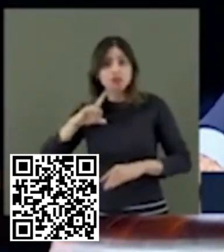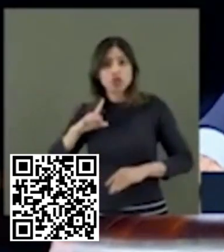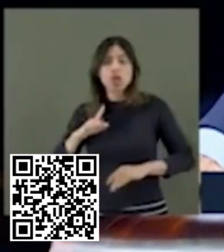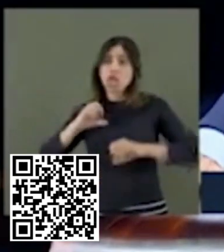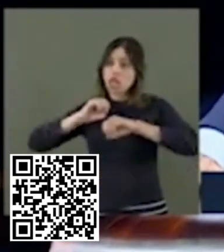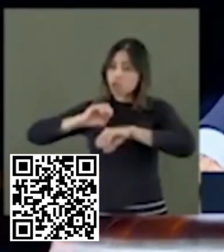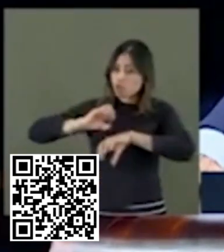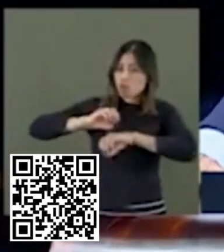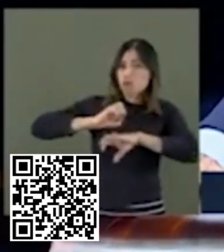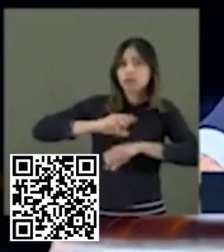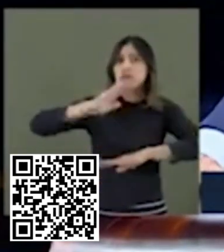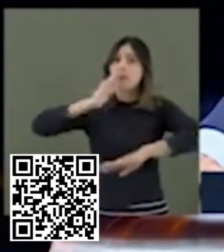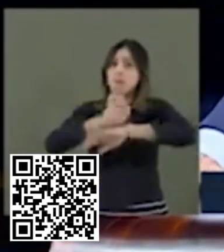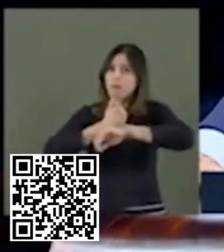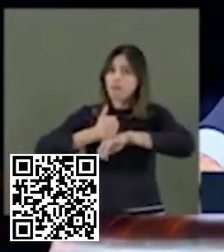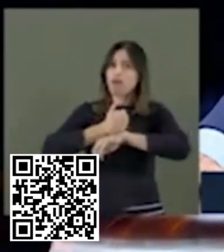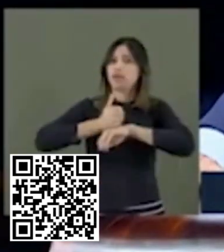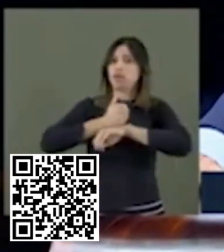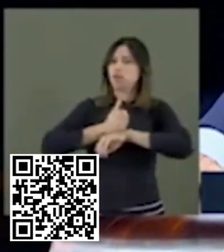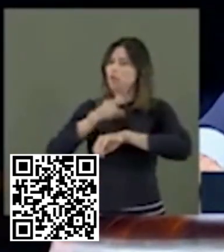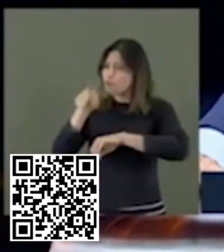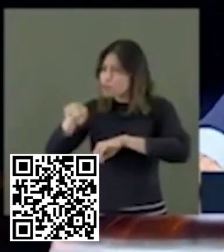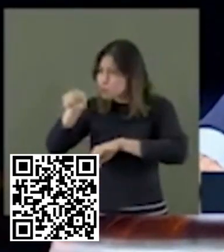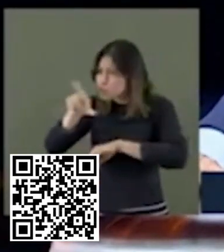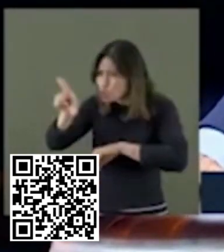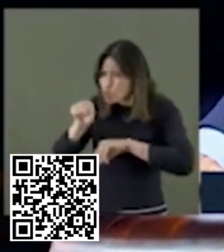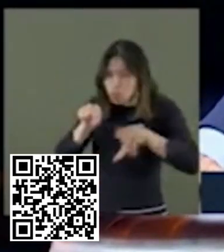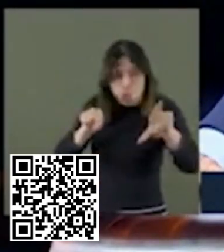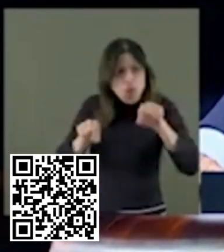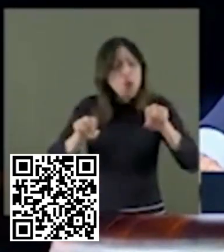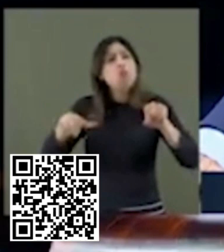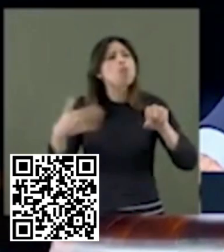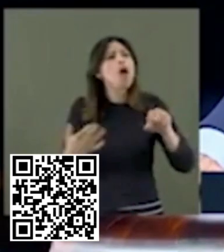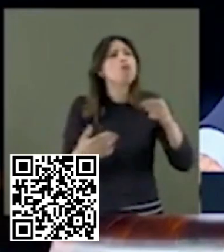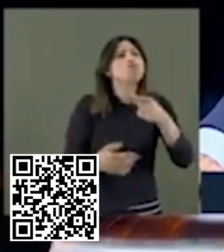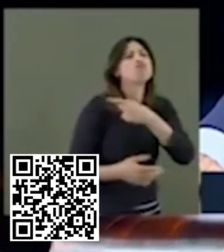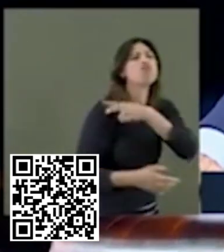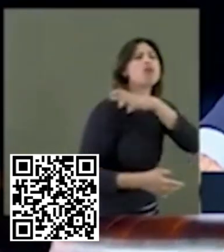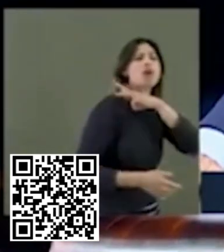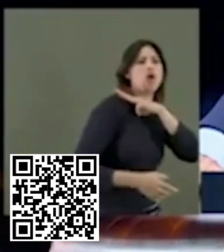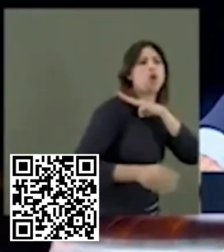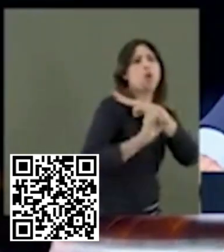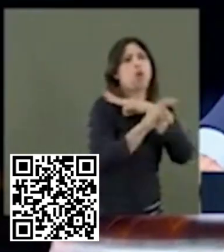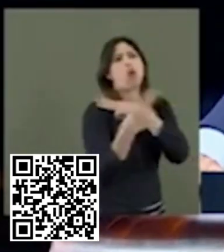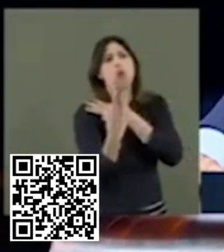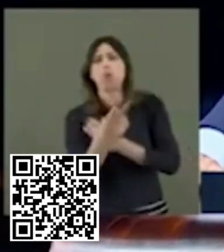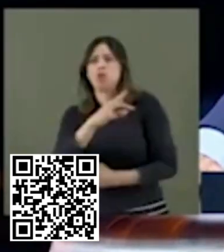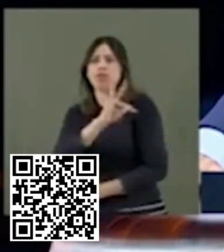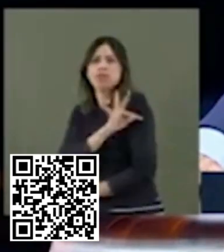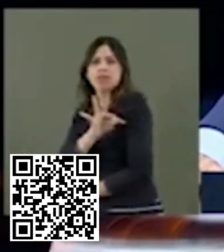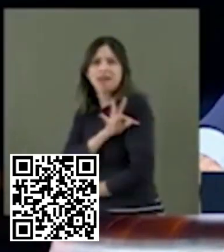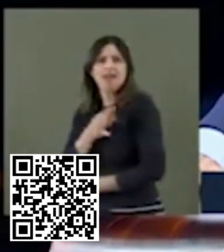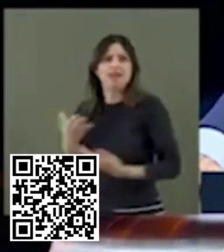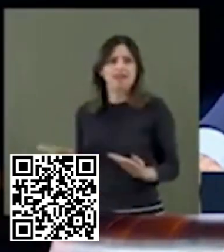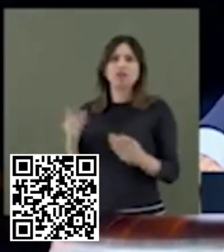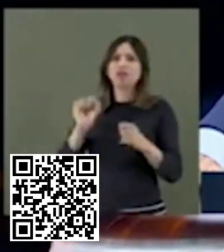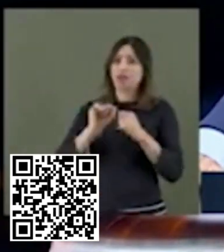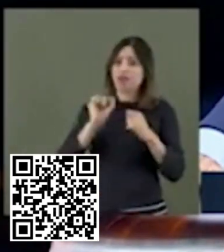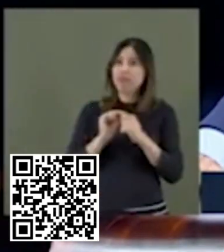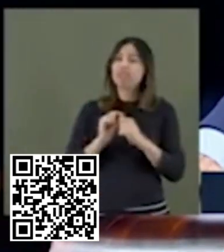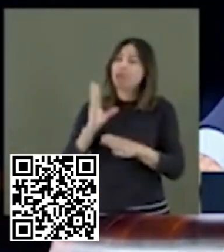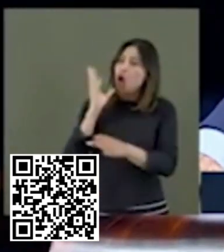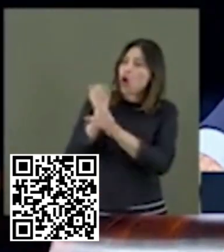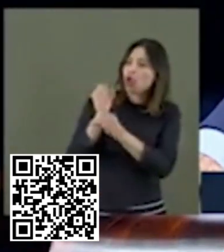escolher se você queria fazer um curso científico ou queria um curso técnico, né? Então, você fazia naquela época